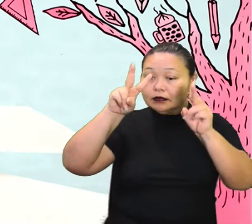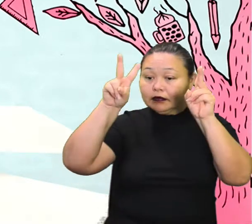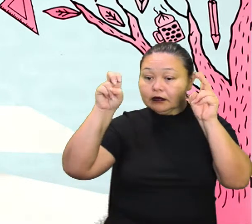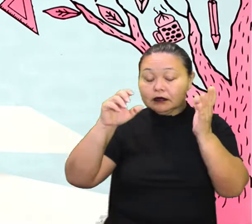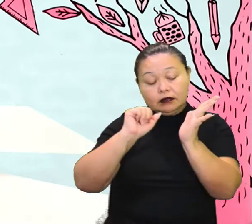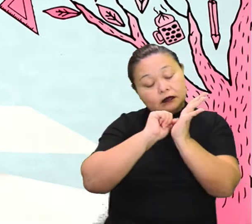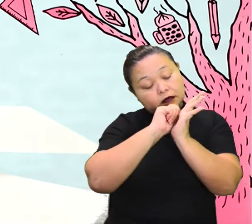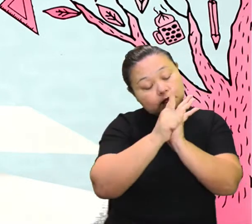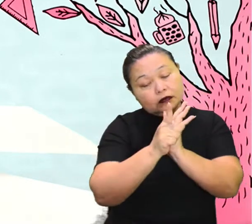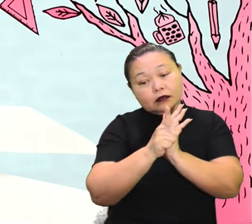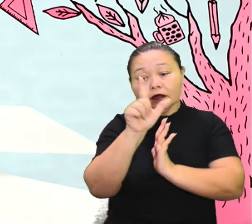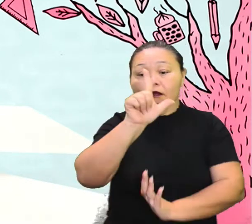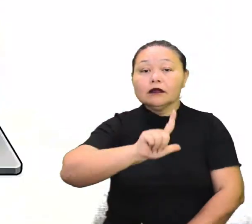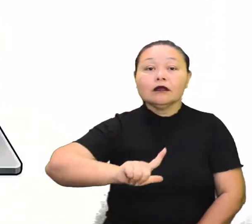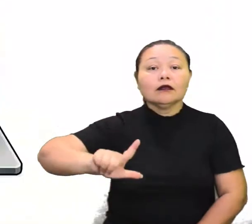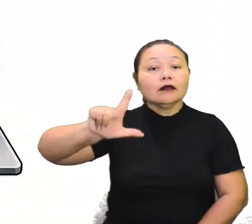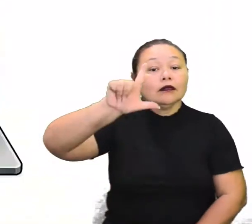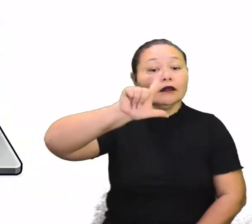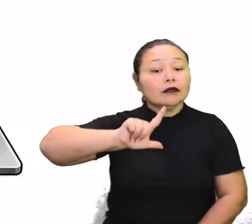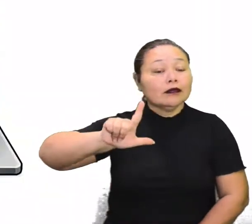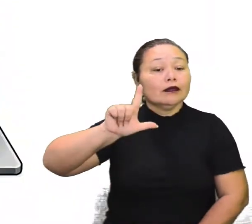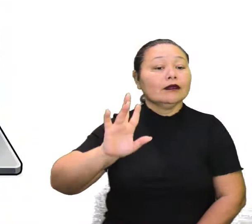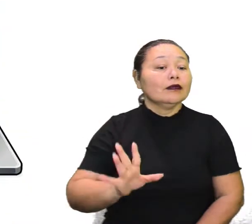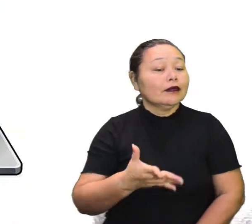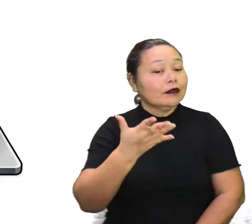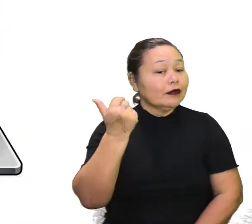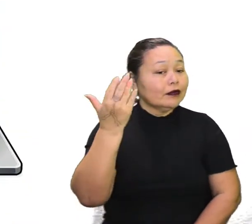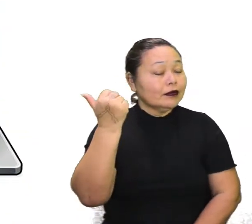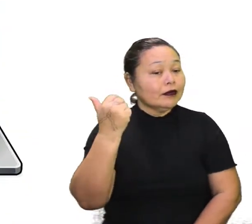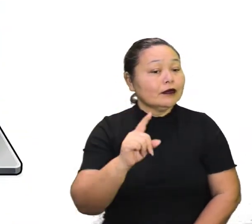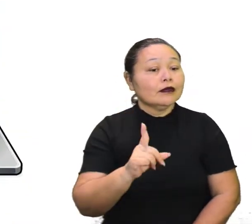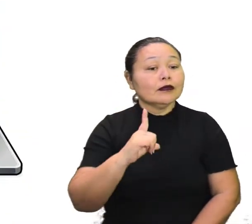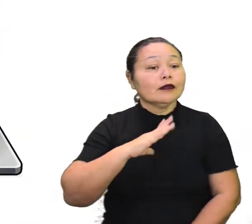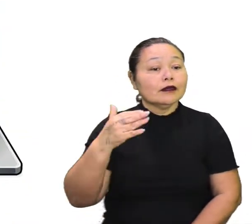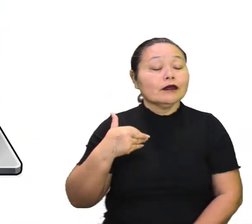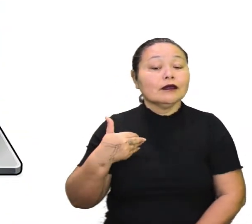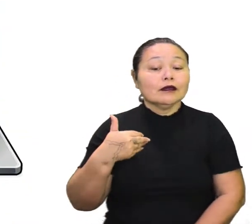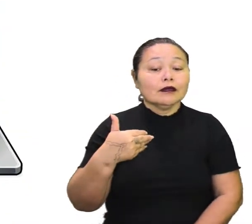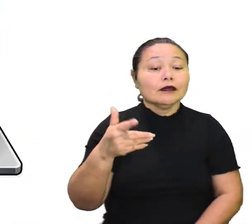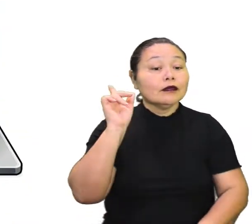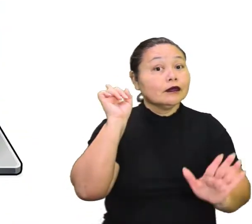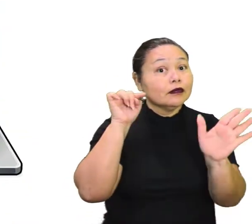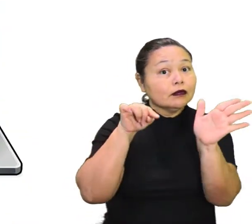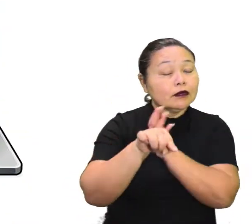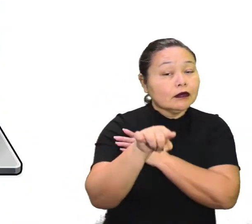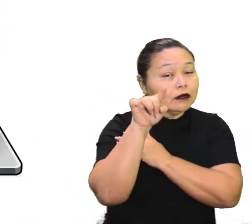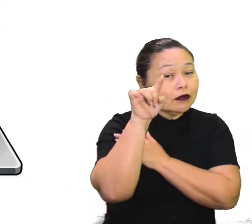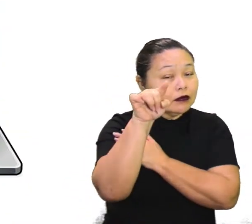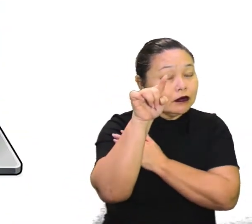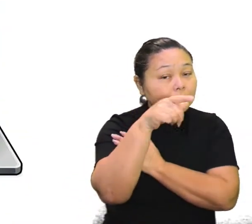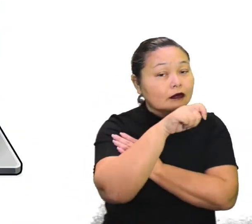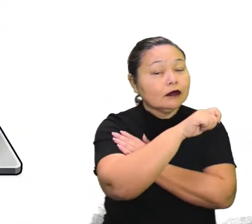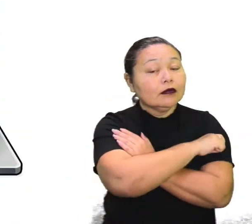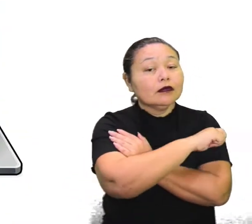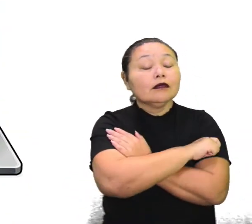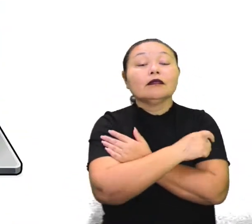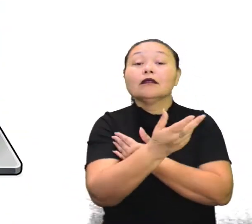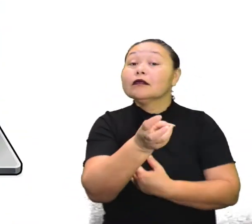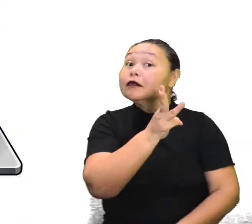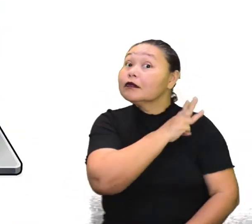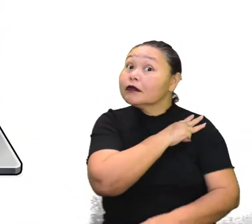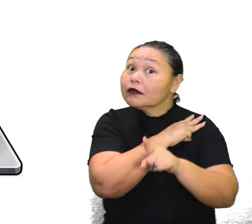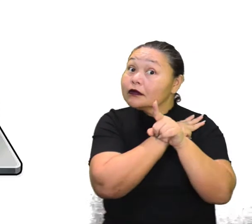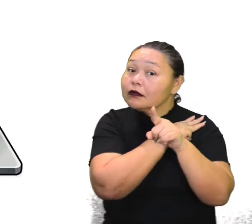aula, gêneros literários. Simbora! E eu começo perguntando para você, aluno